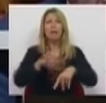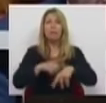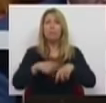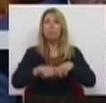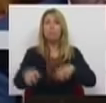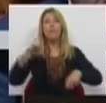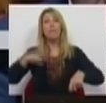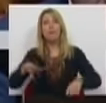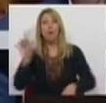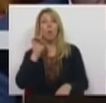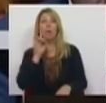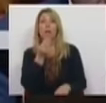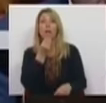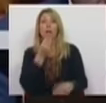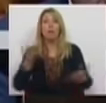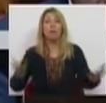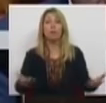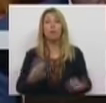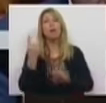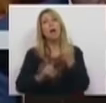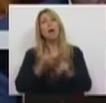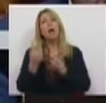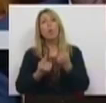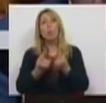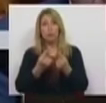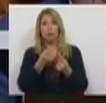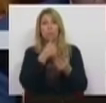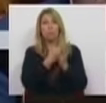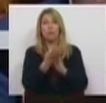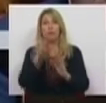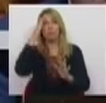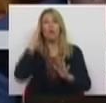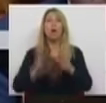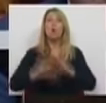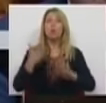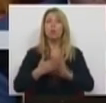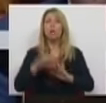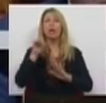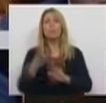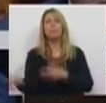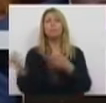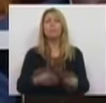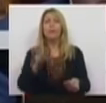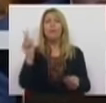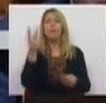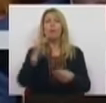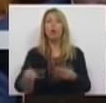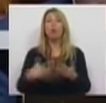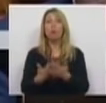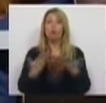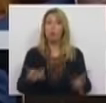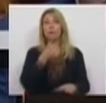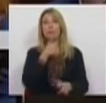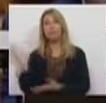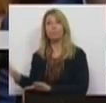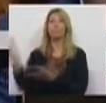suas refeições e algumas medidas que nós considerávamos urgentes. Mas apresentámos aqui também duas propostas que agora decidimos avocar, porque